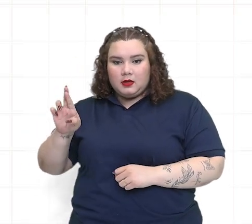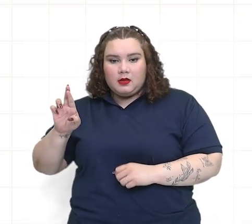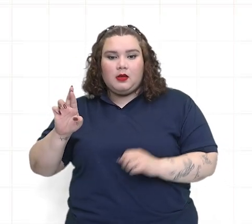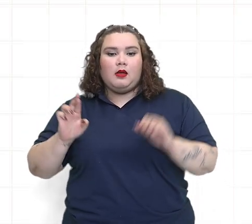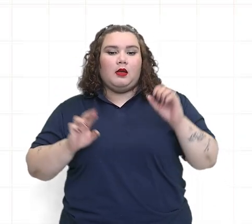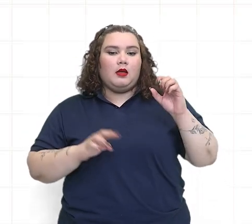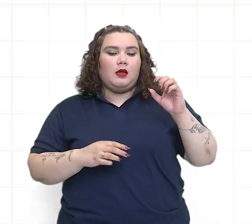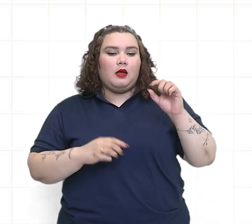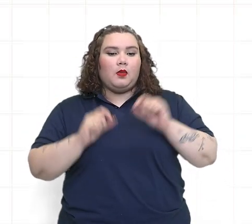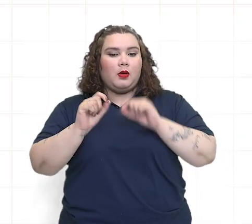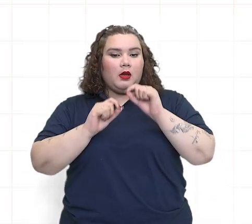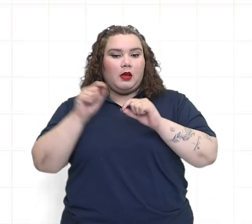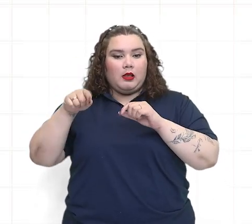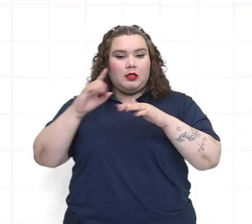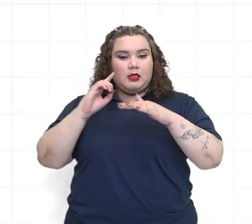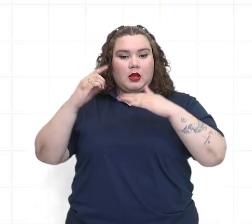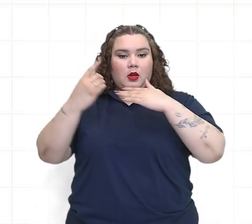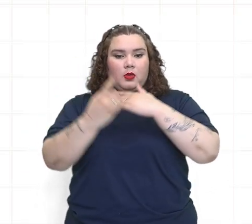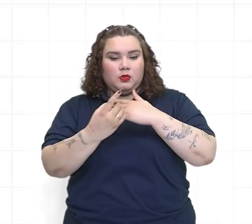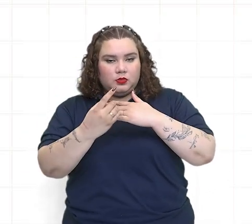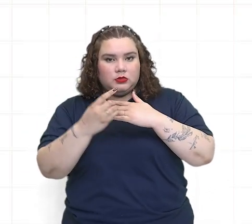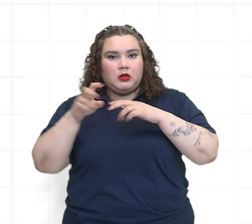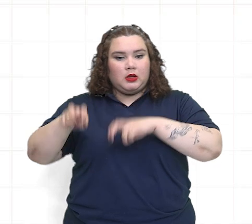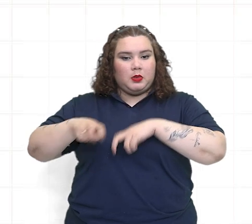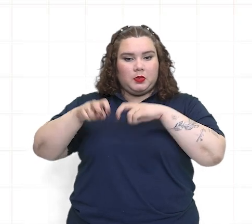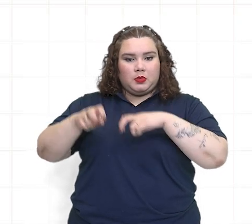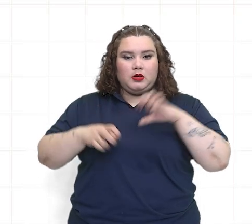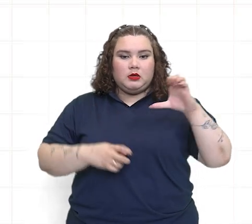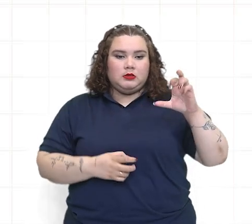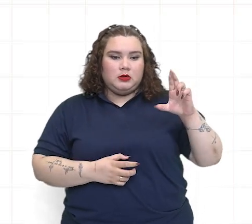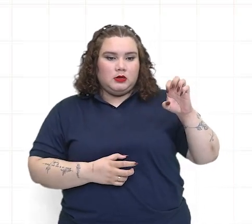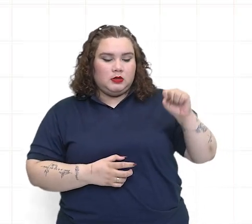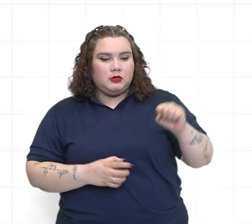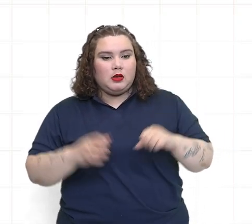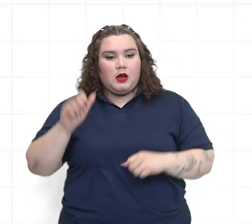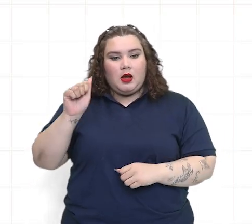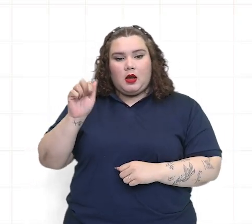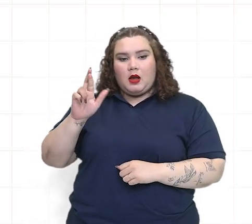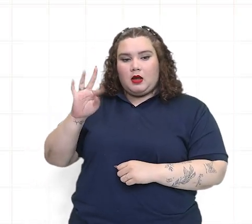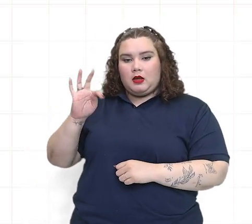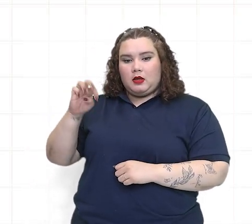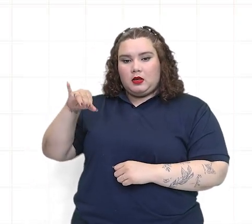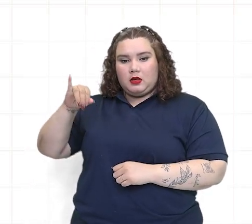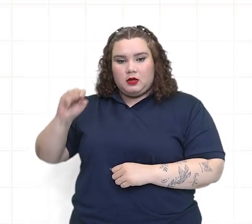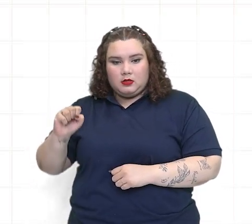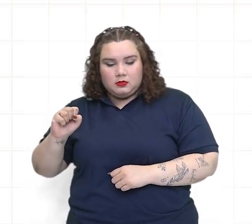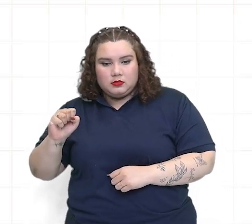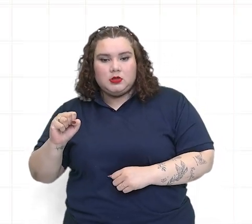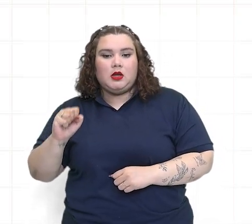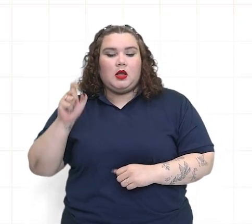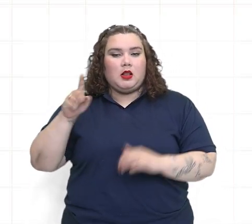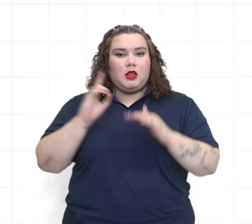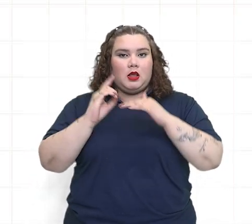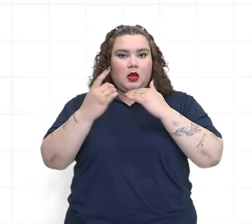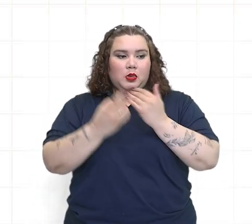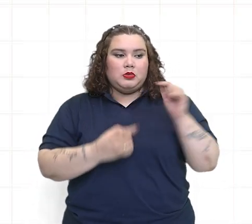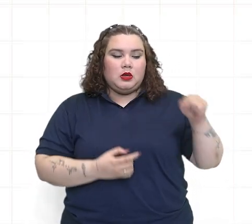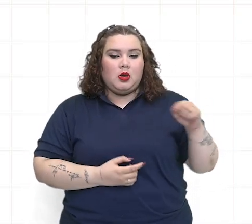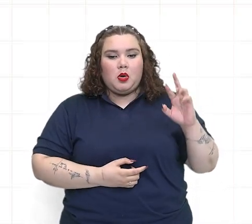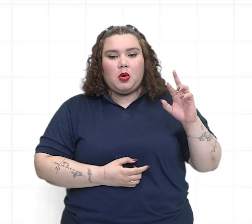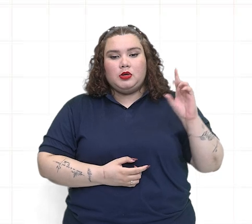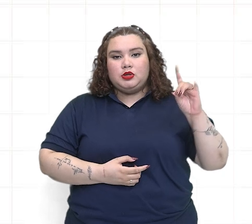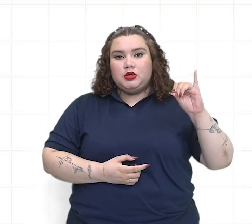da agricultura, para os romanos, Ceres. Artemis, a deusa da lua, da caça e da fecundidade, para os